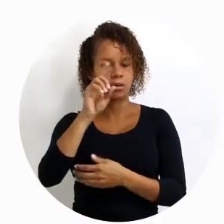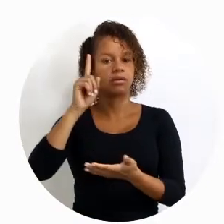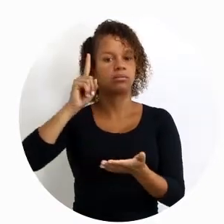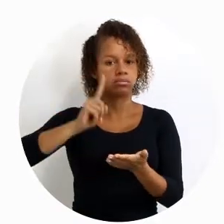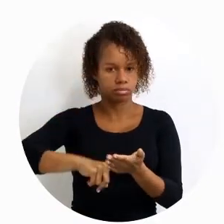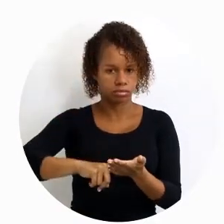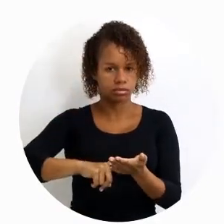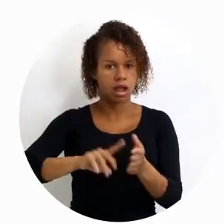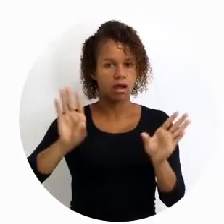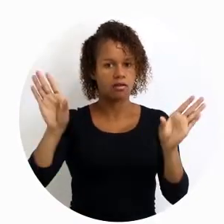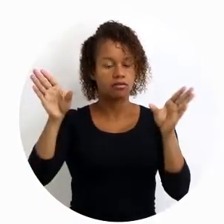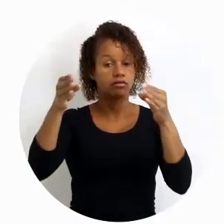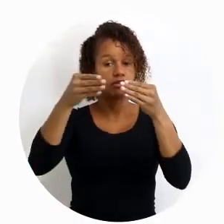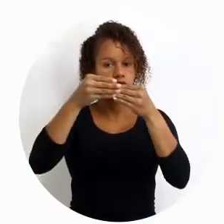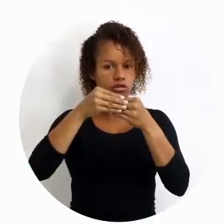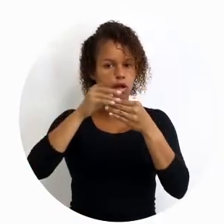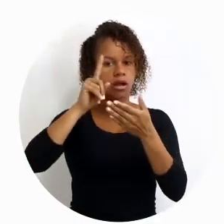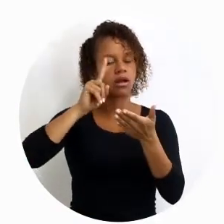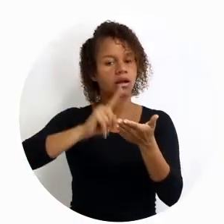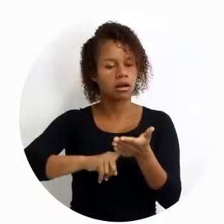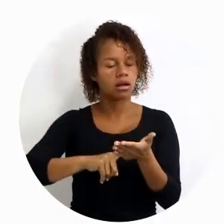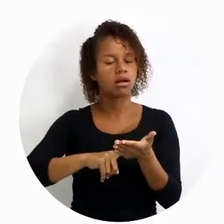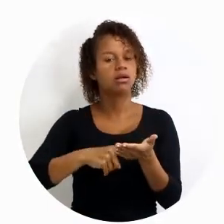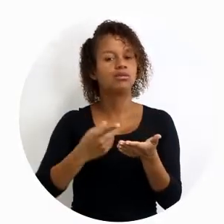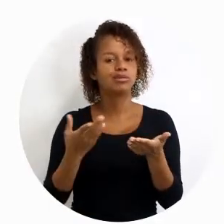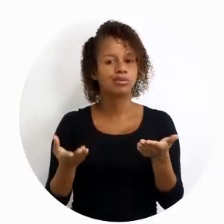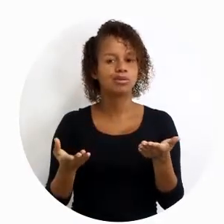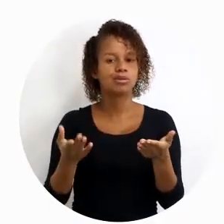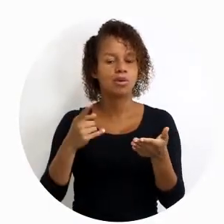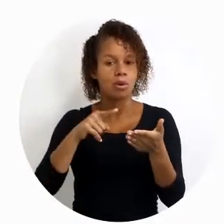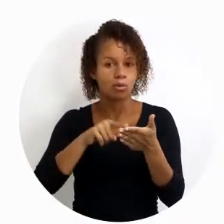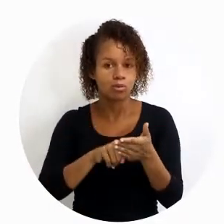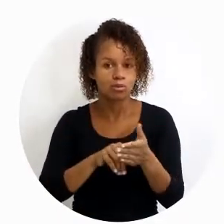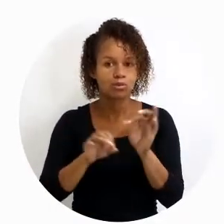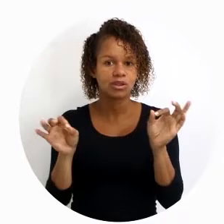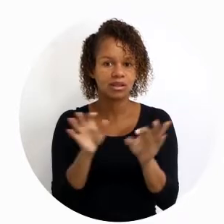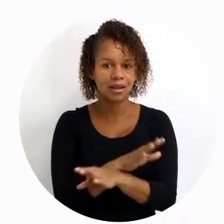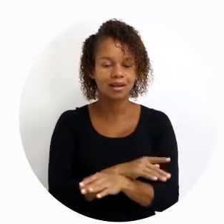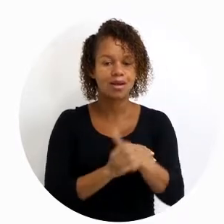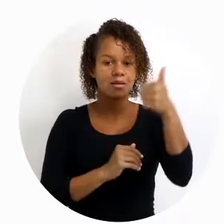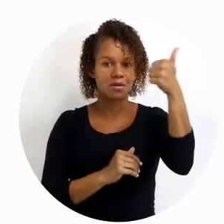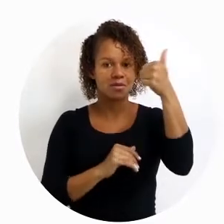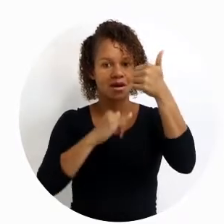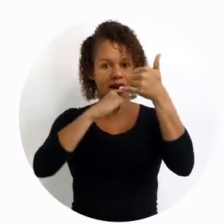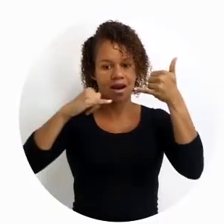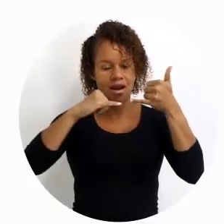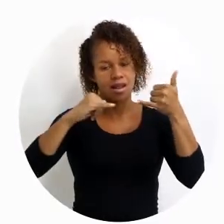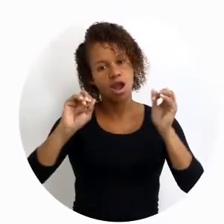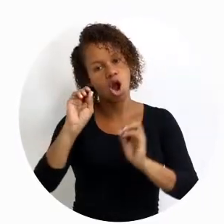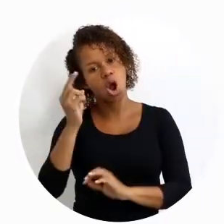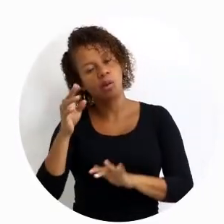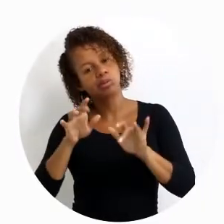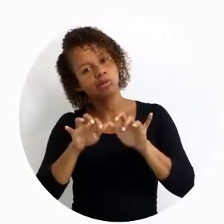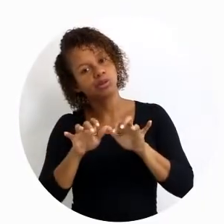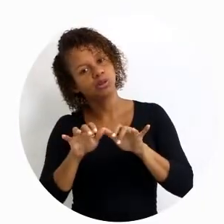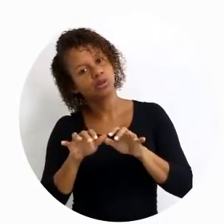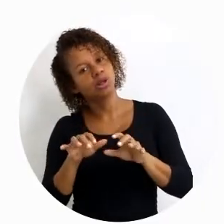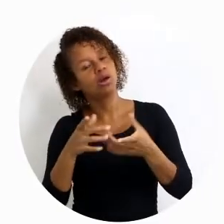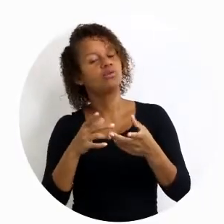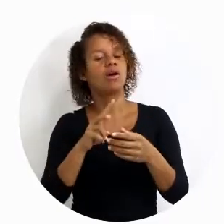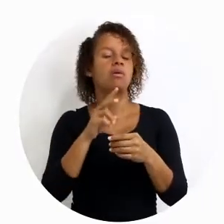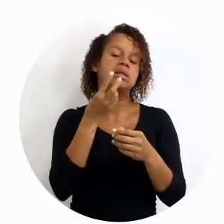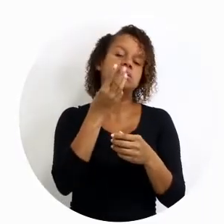3,50, Enter, e fechar, clicando sobre o ponto final da primeira linha ou digitando